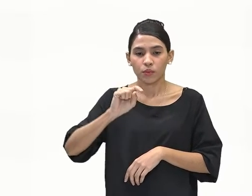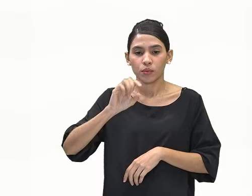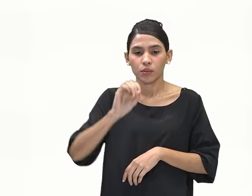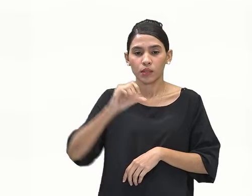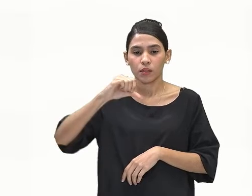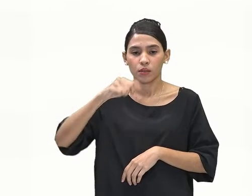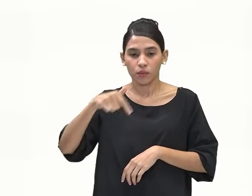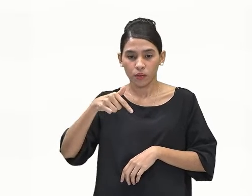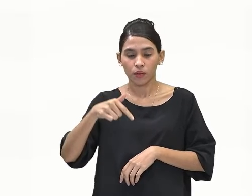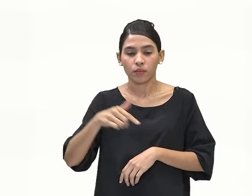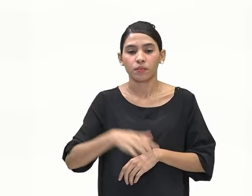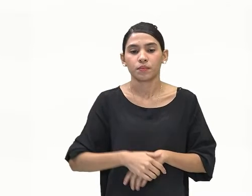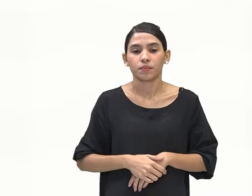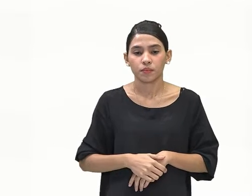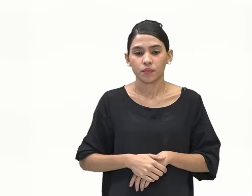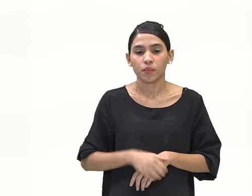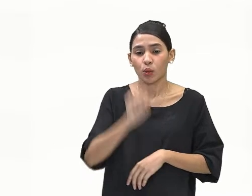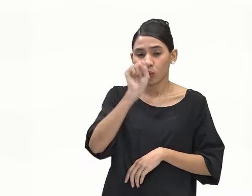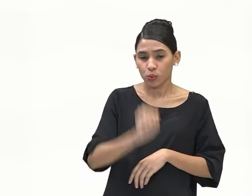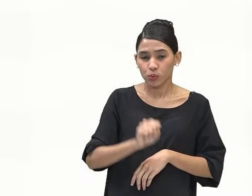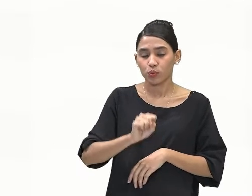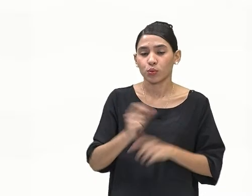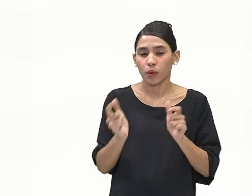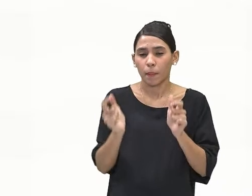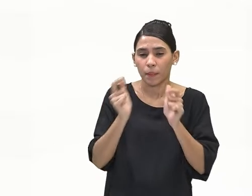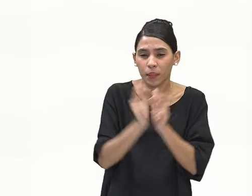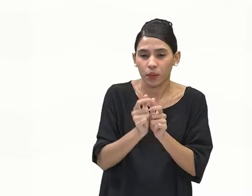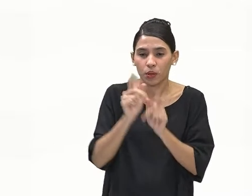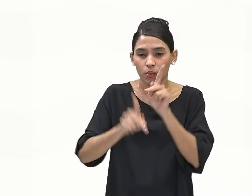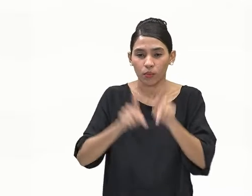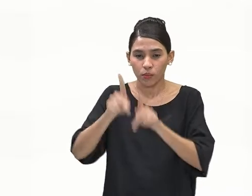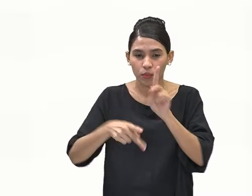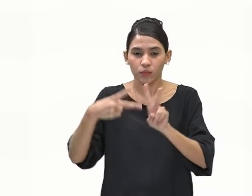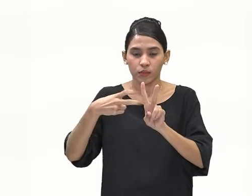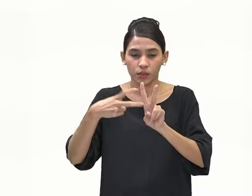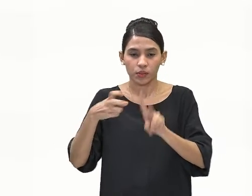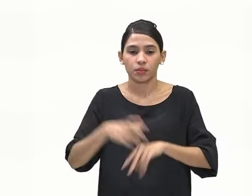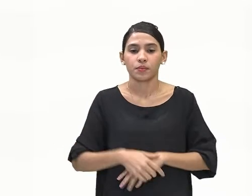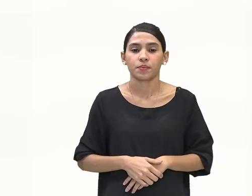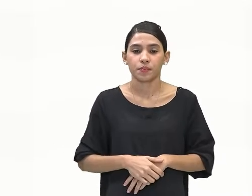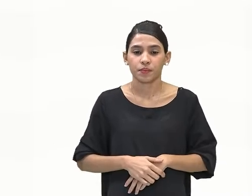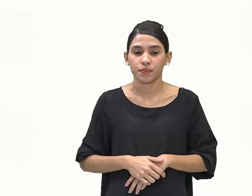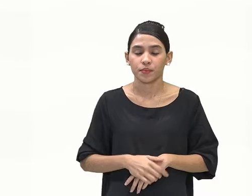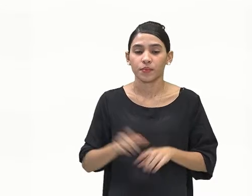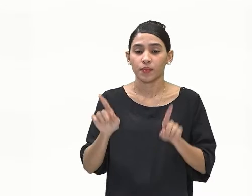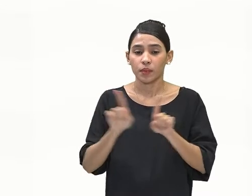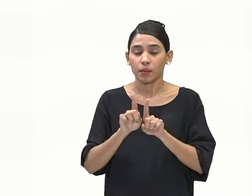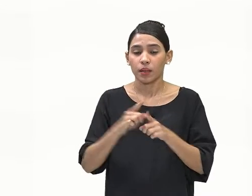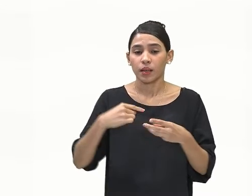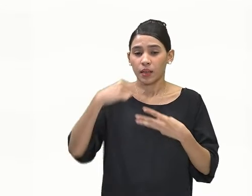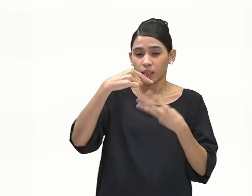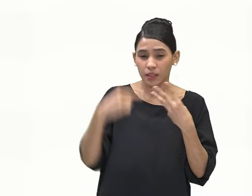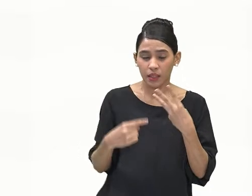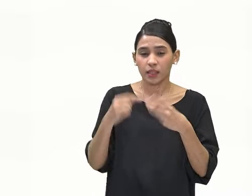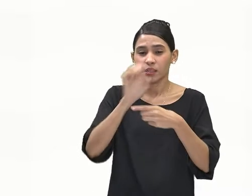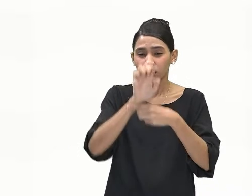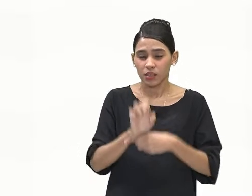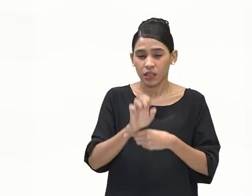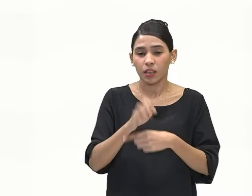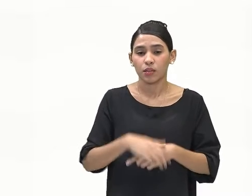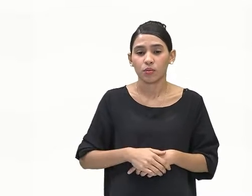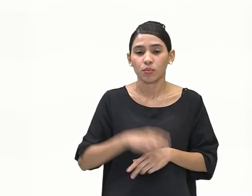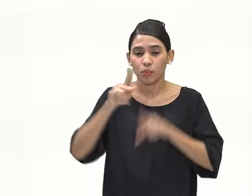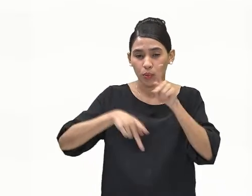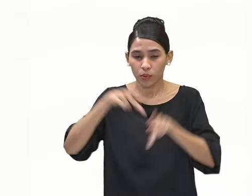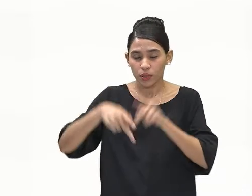destaca, o sul é a região com menor população indígena. E aí a gente tem os 3 maiores estados com população